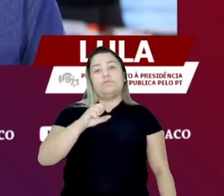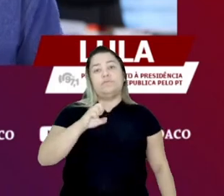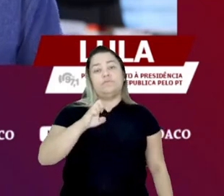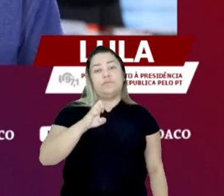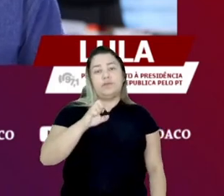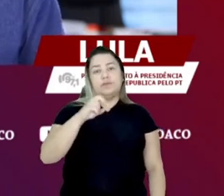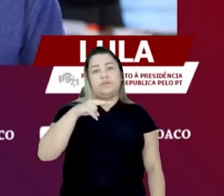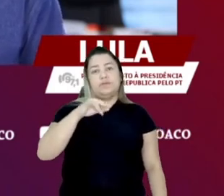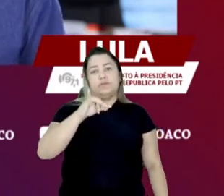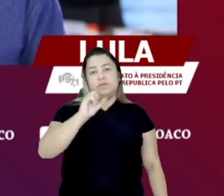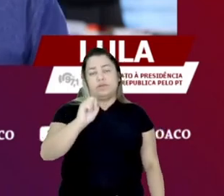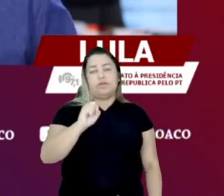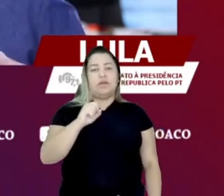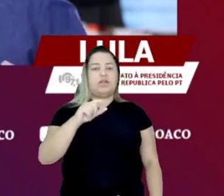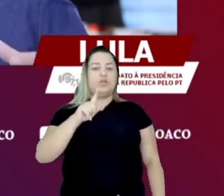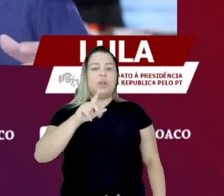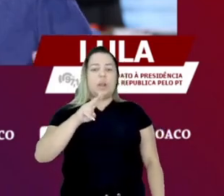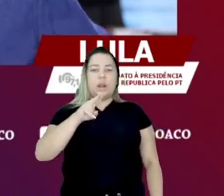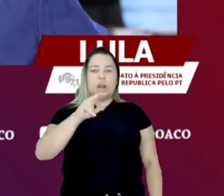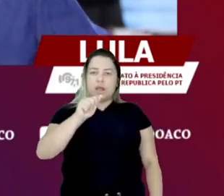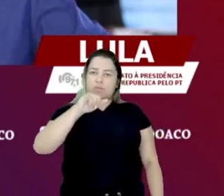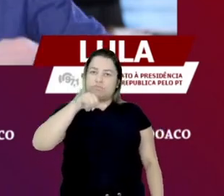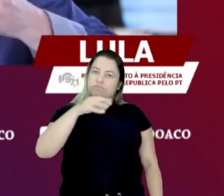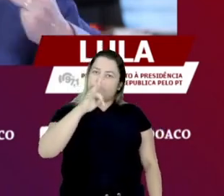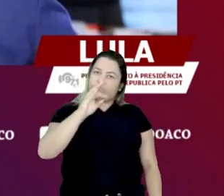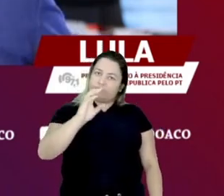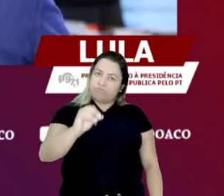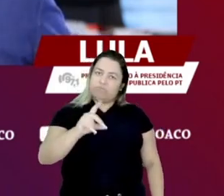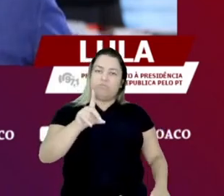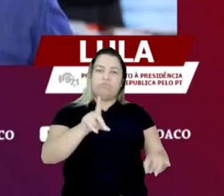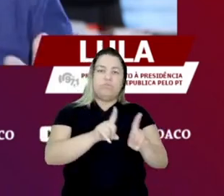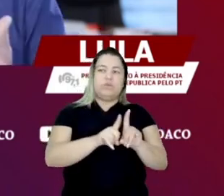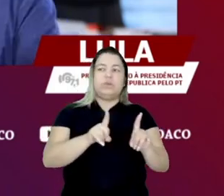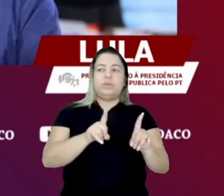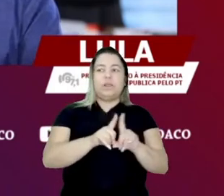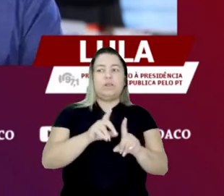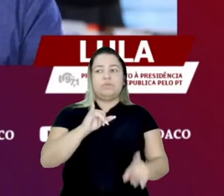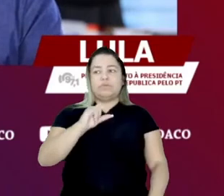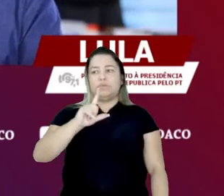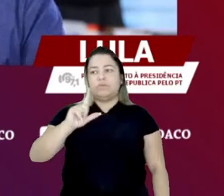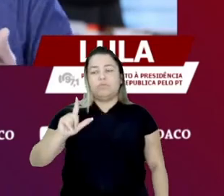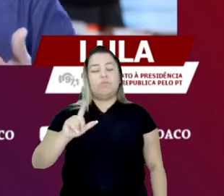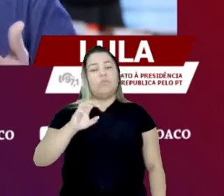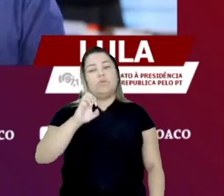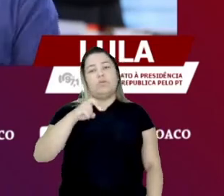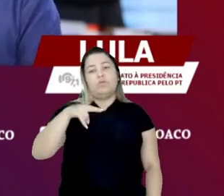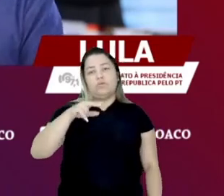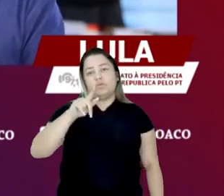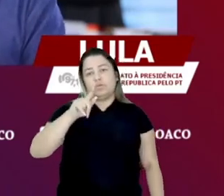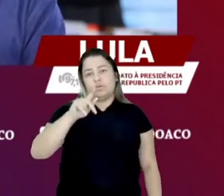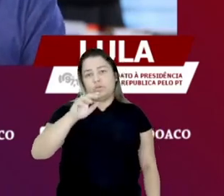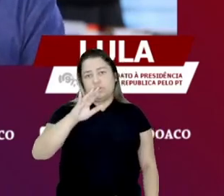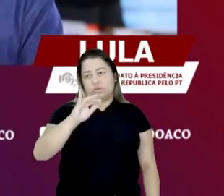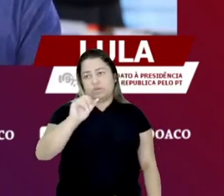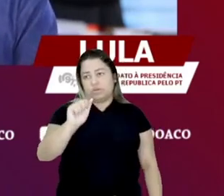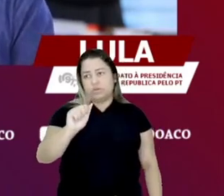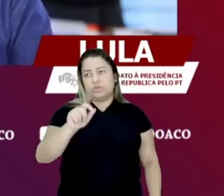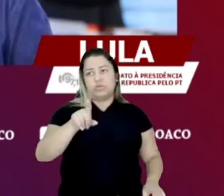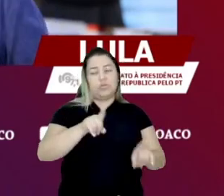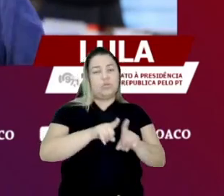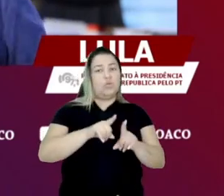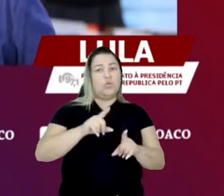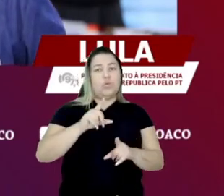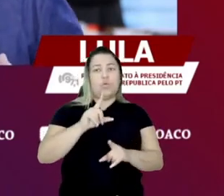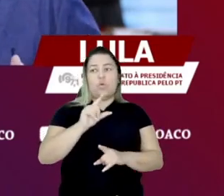e resolveram destruir a Petrobras na perspectiva de destruir a Petrobras. Nós já vendemos o gasoduto, já privatizamos a BR.